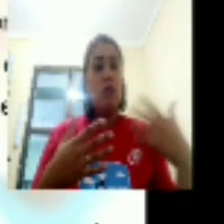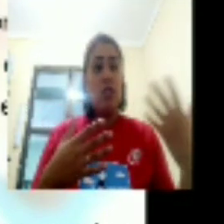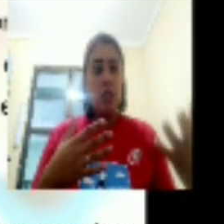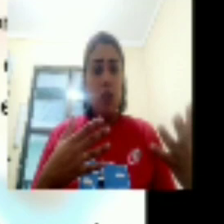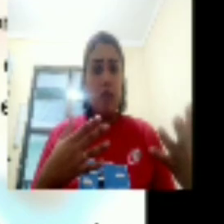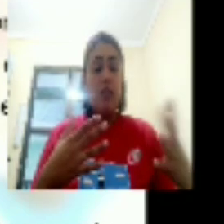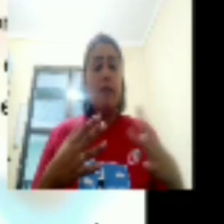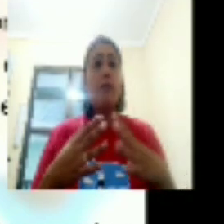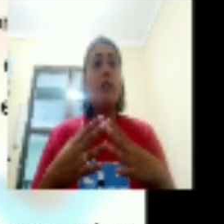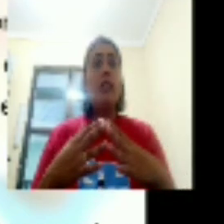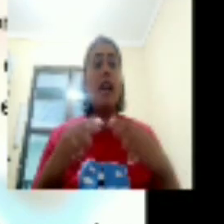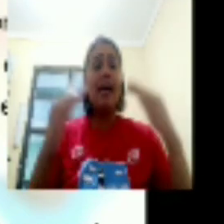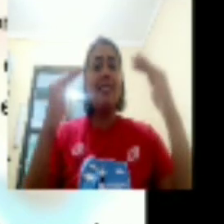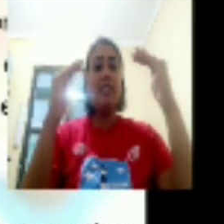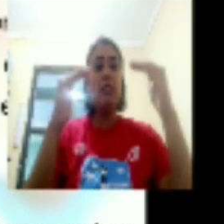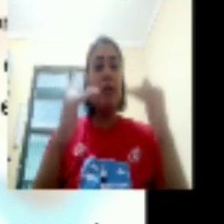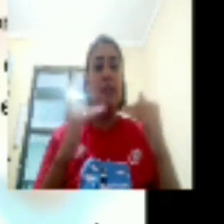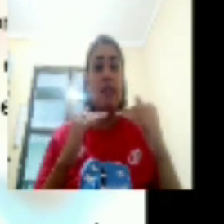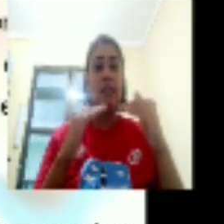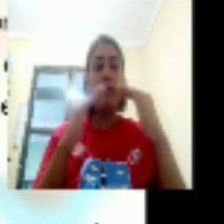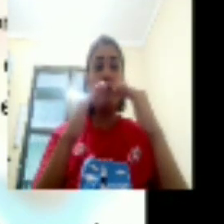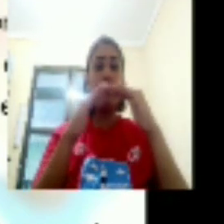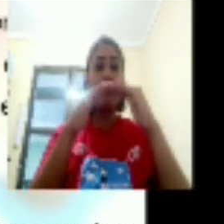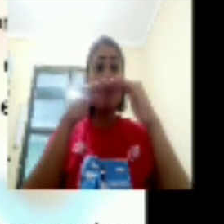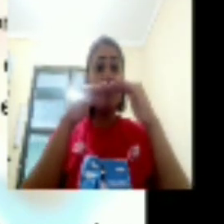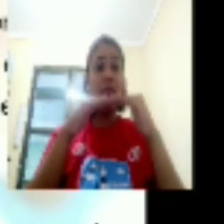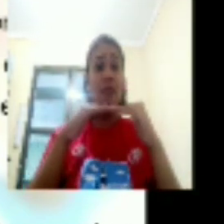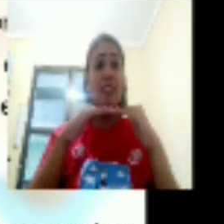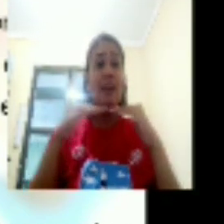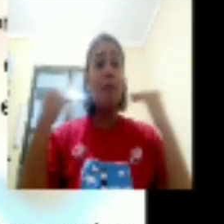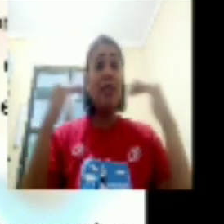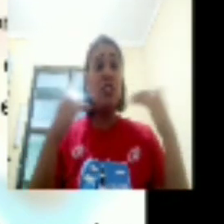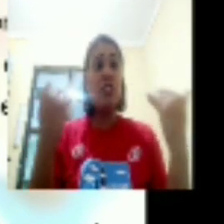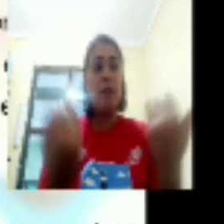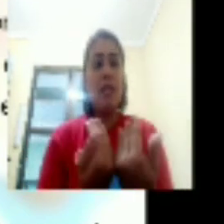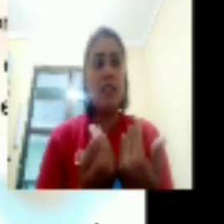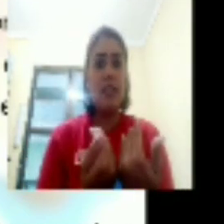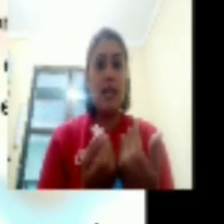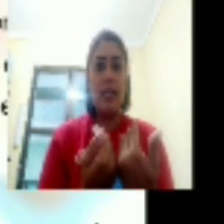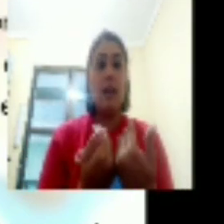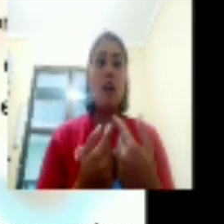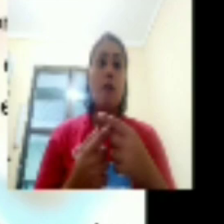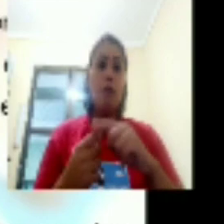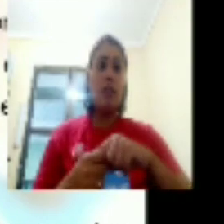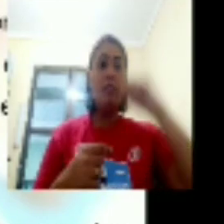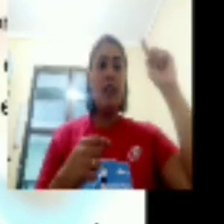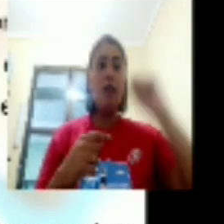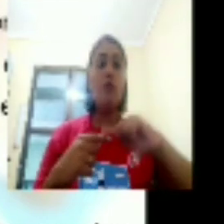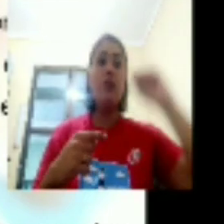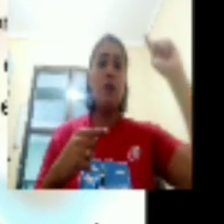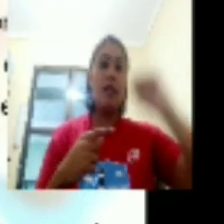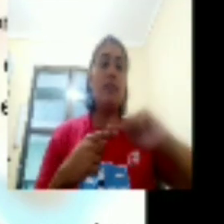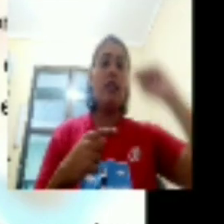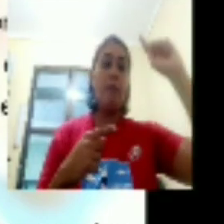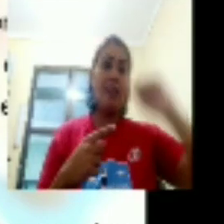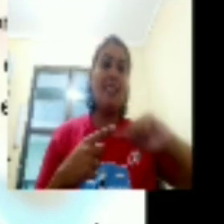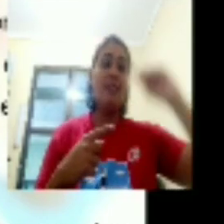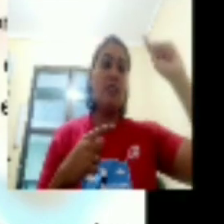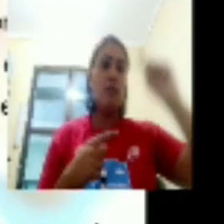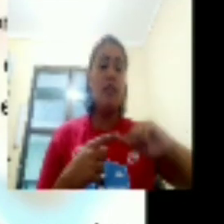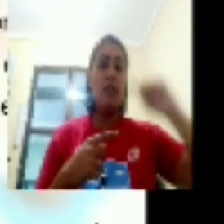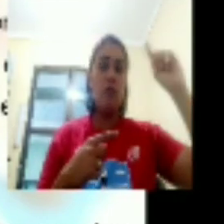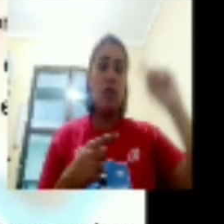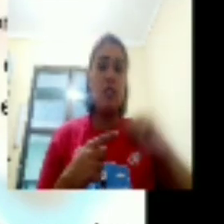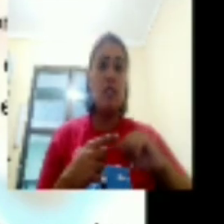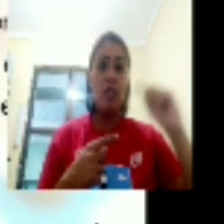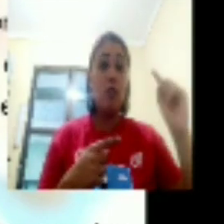doença é uma doença nova que a gente precisa tentar estabilizar ela, porque se ela continuar sempre